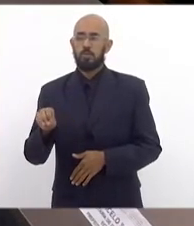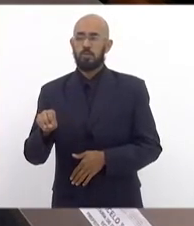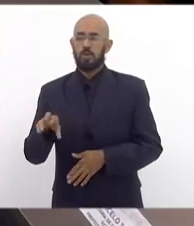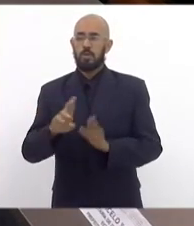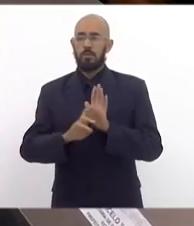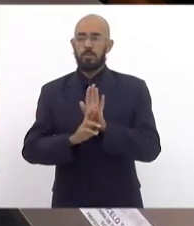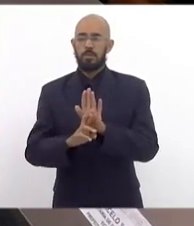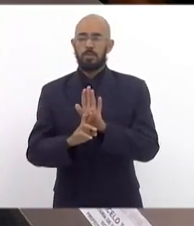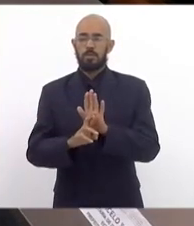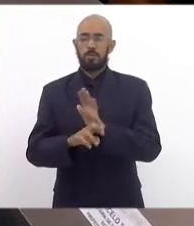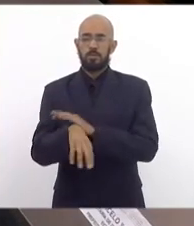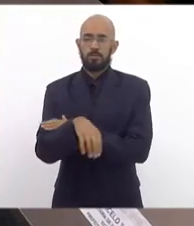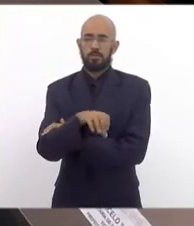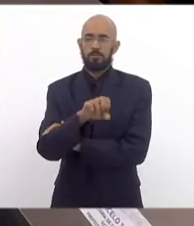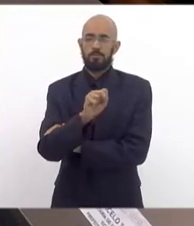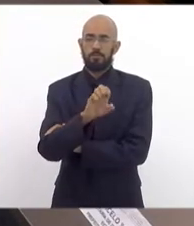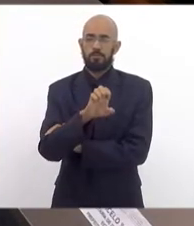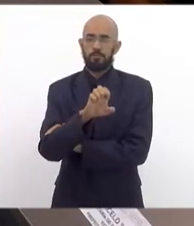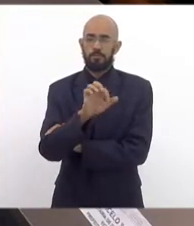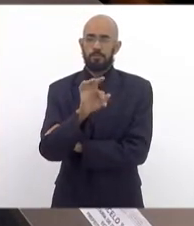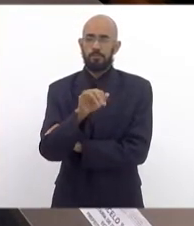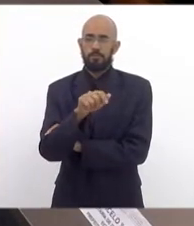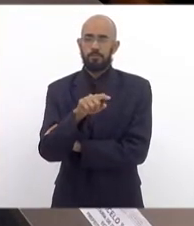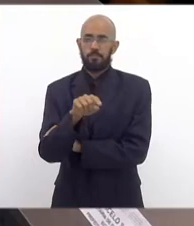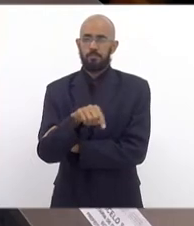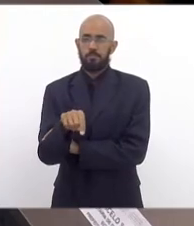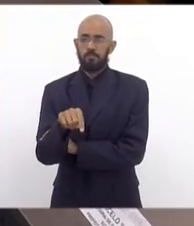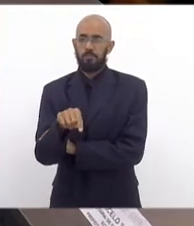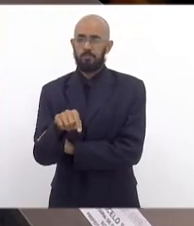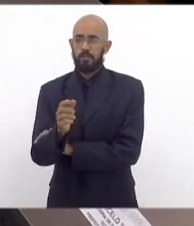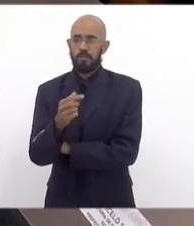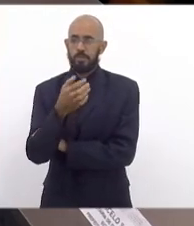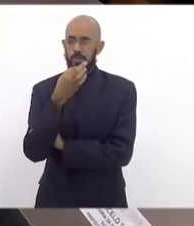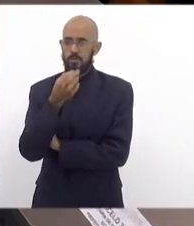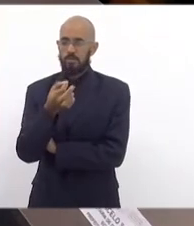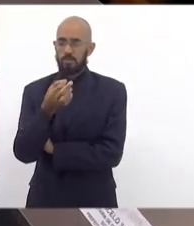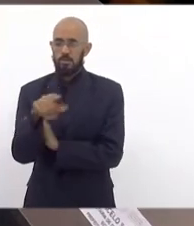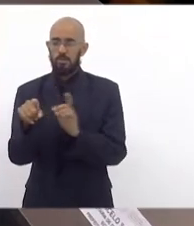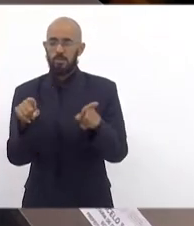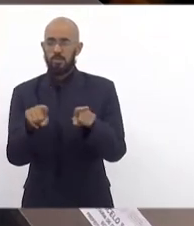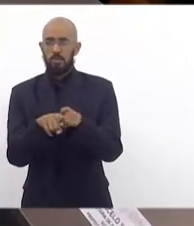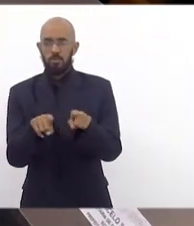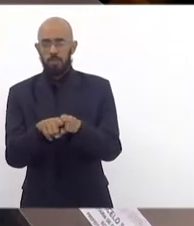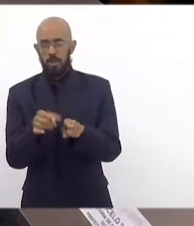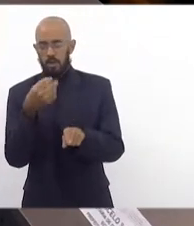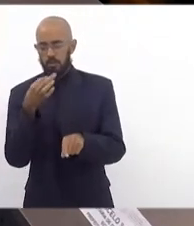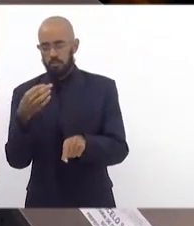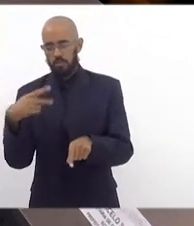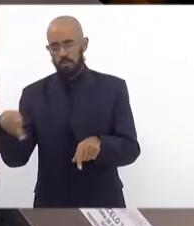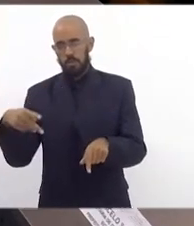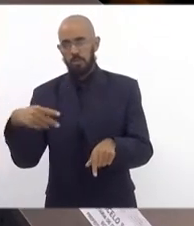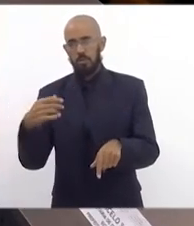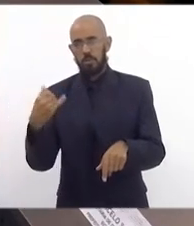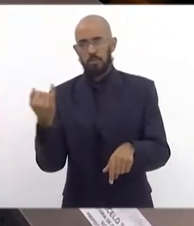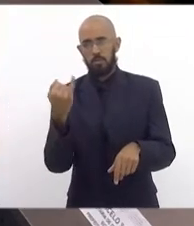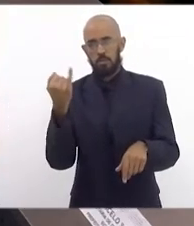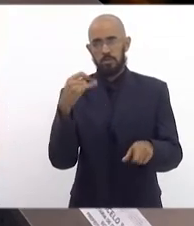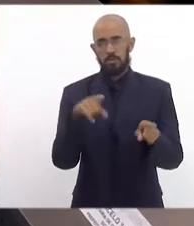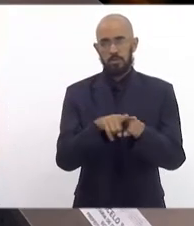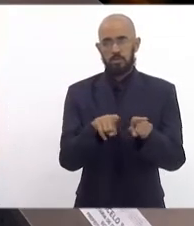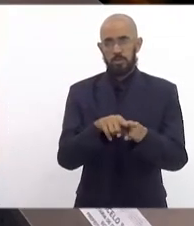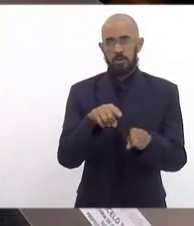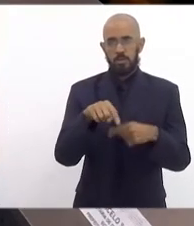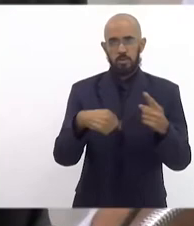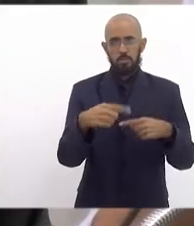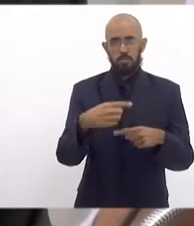fazenda se manifestasse sobre o tema que a opinião da fazenda para mim também é muito importante depois o